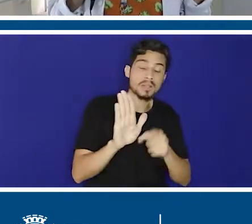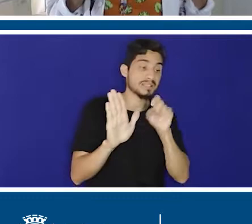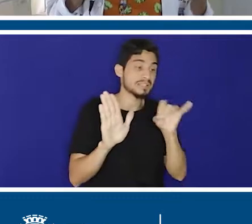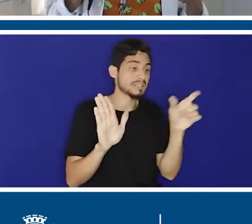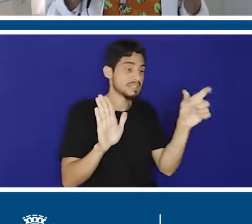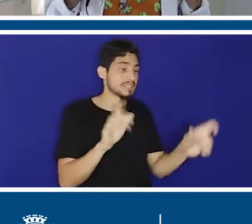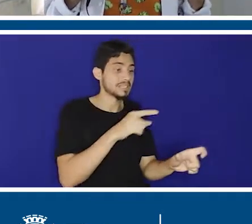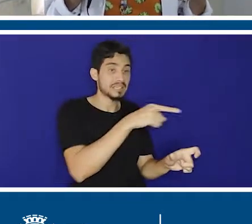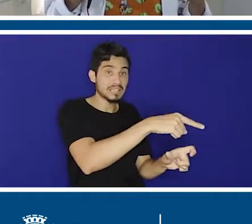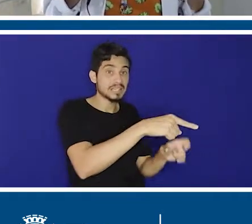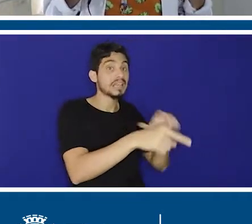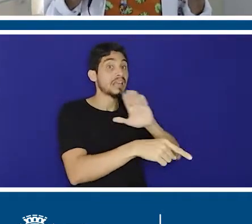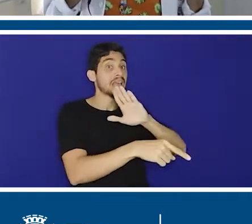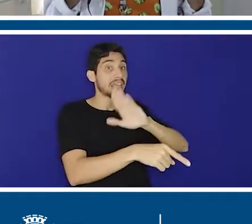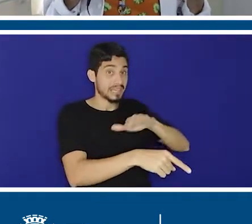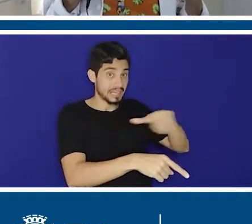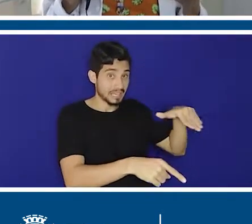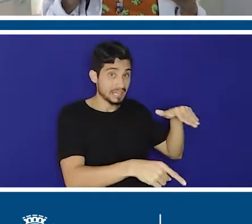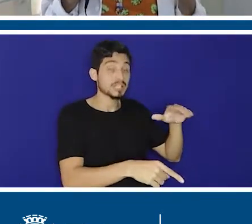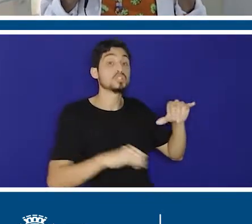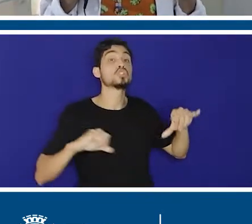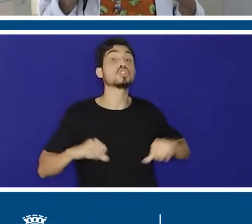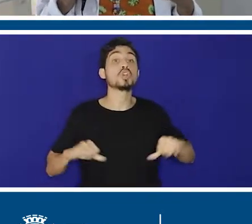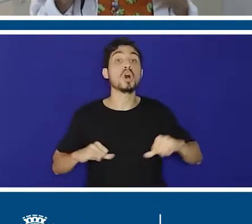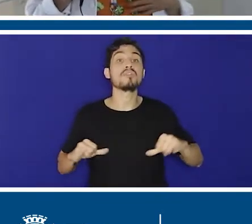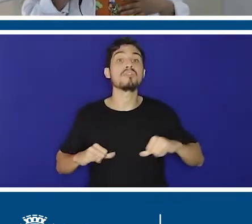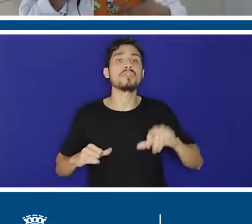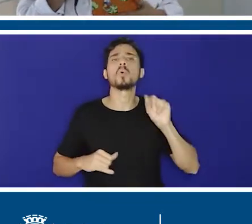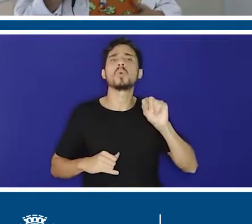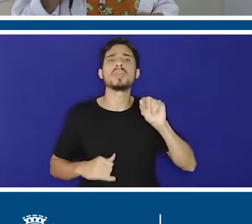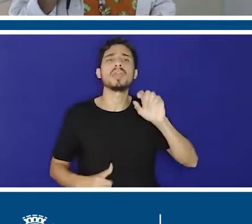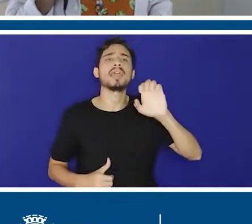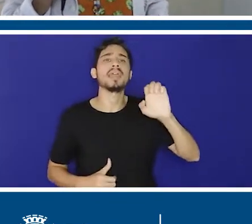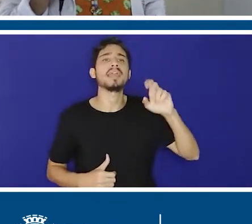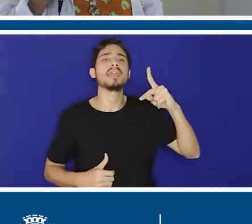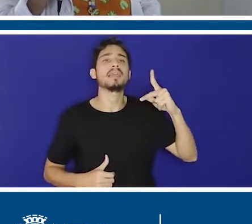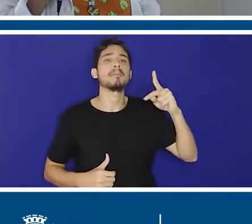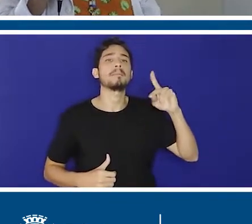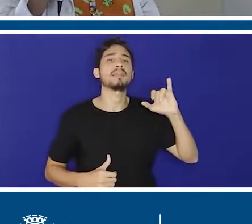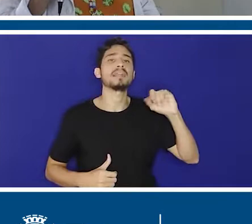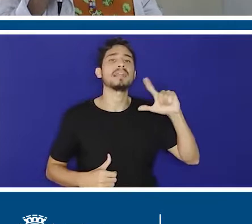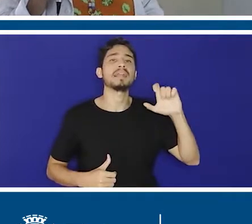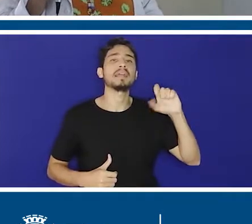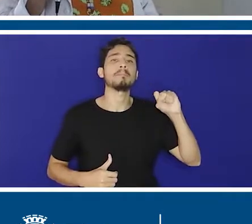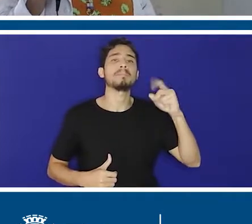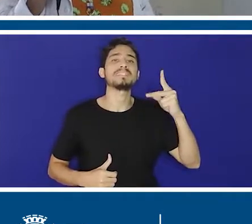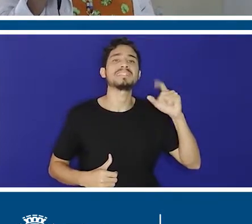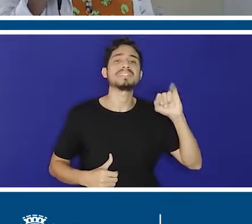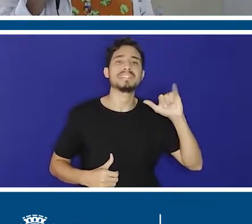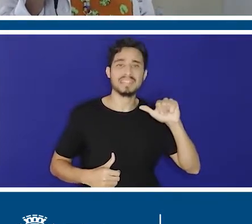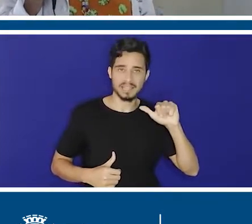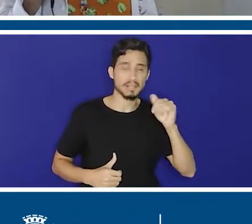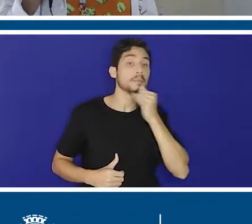eles também são usados para os transtornos de humor. Então, às vezes, a gente tem uma criança que tem um comportamento, a